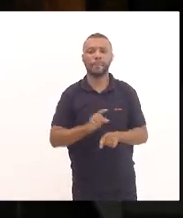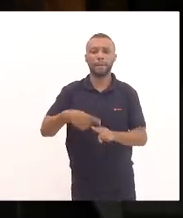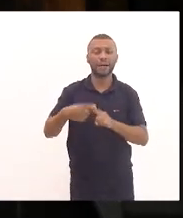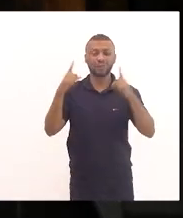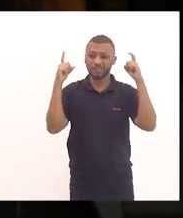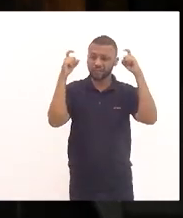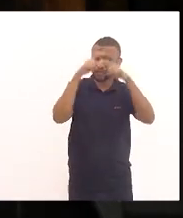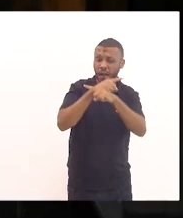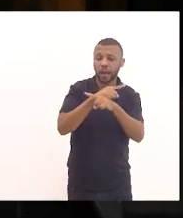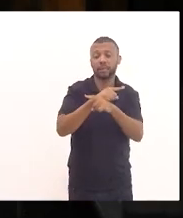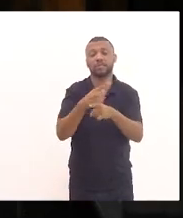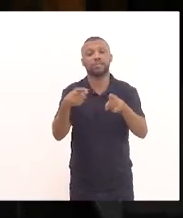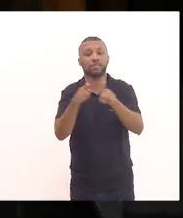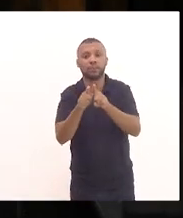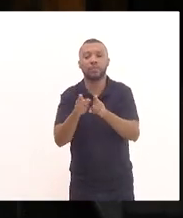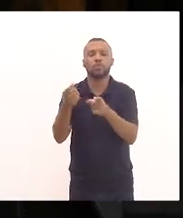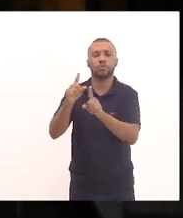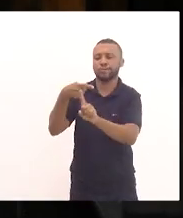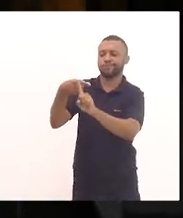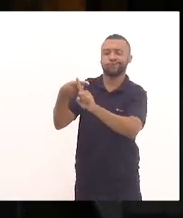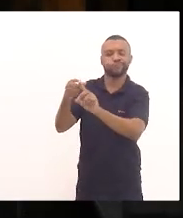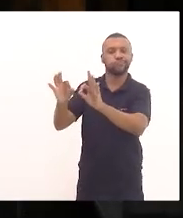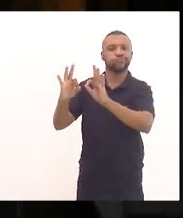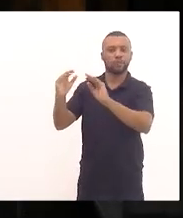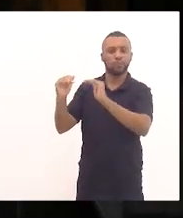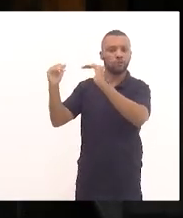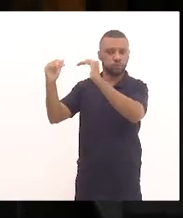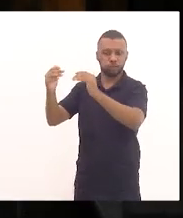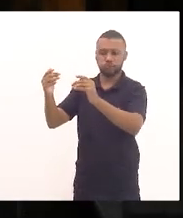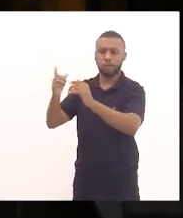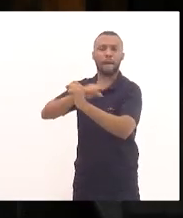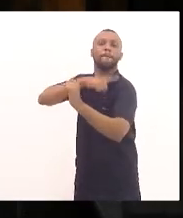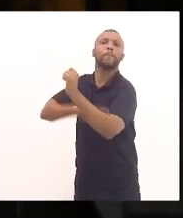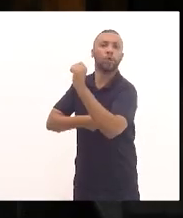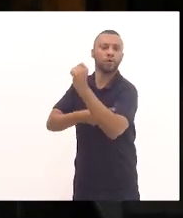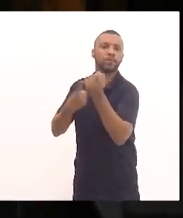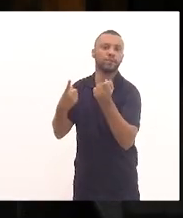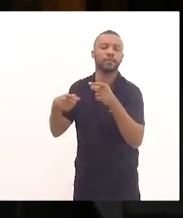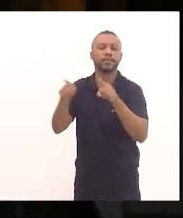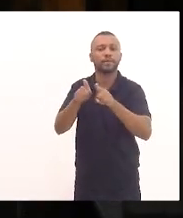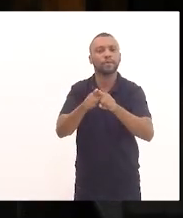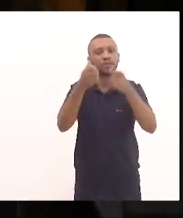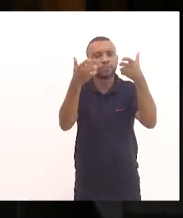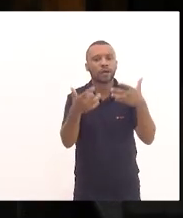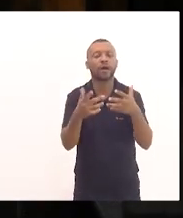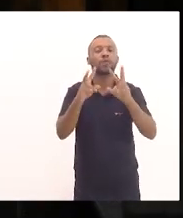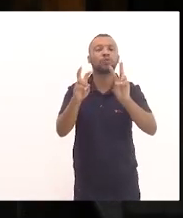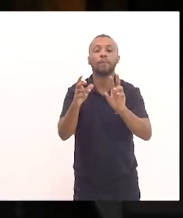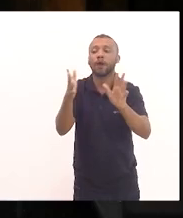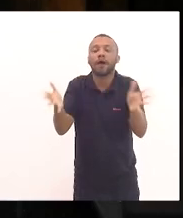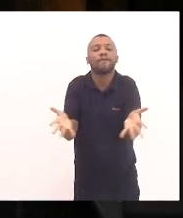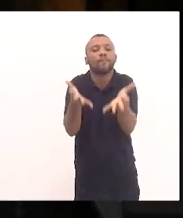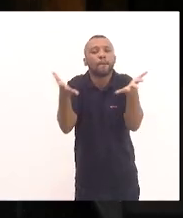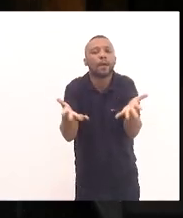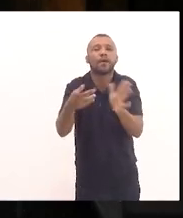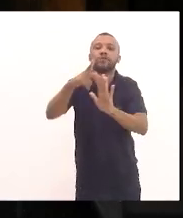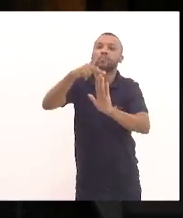suas potencialidades. Ao mesmo tempo, tratar da questão relacionada ao fomento como política pública.